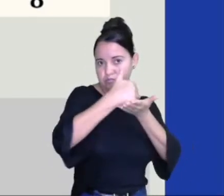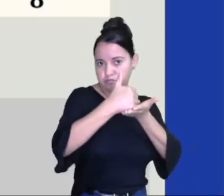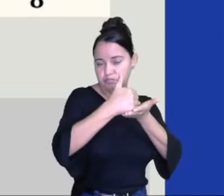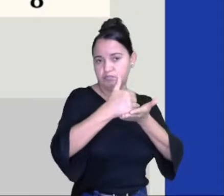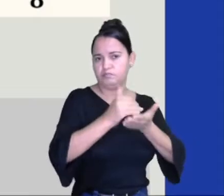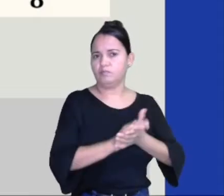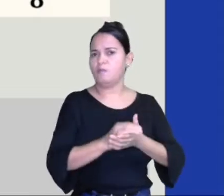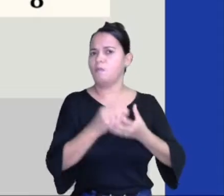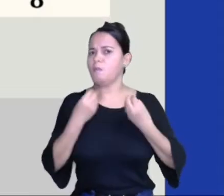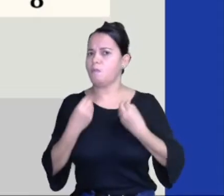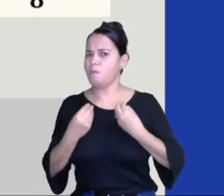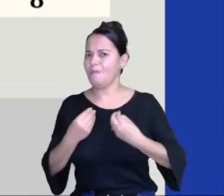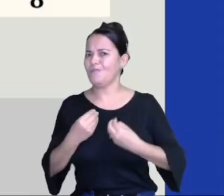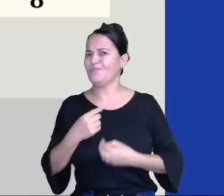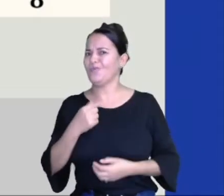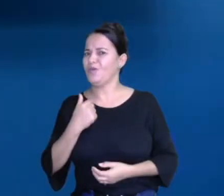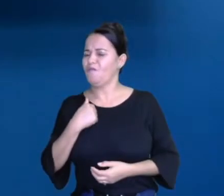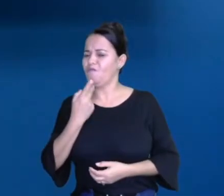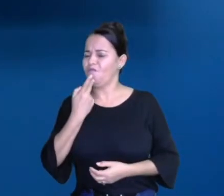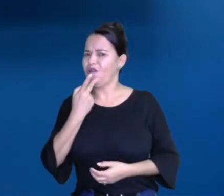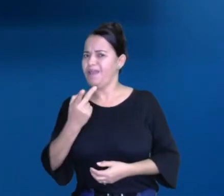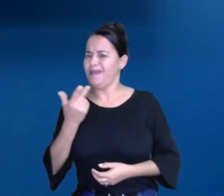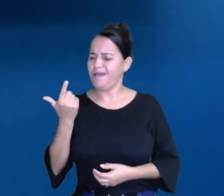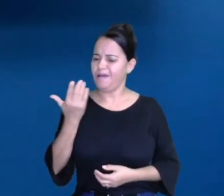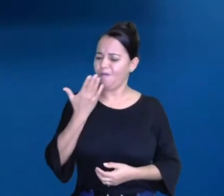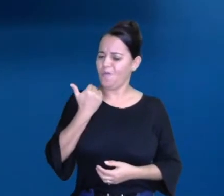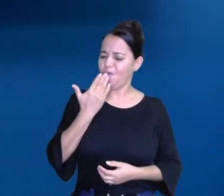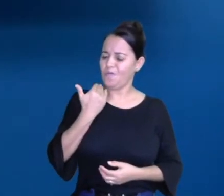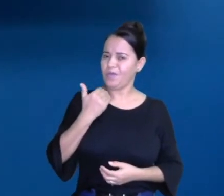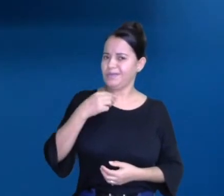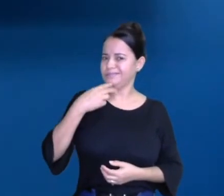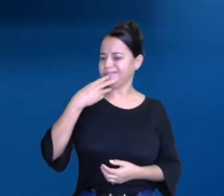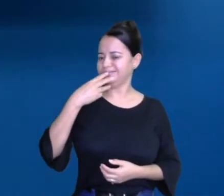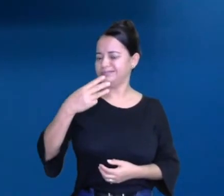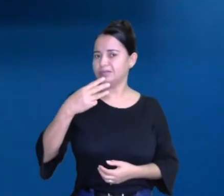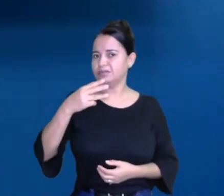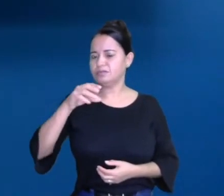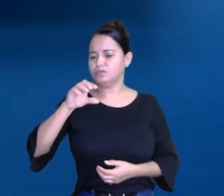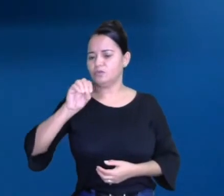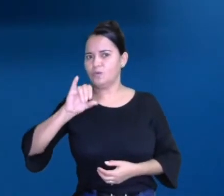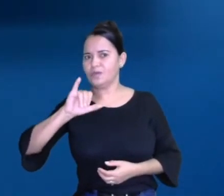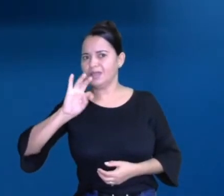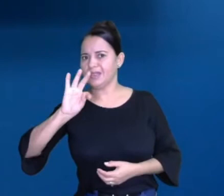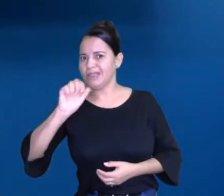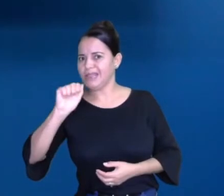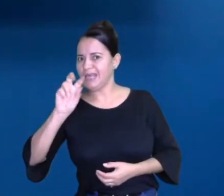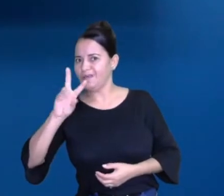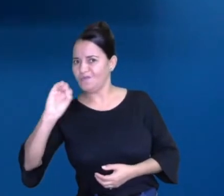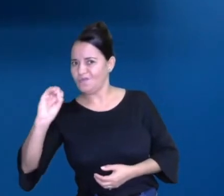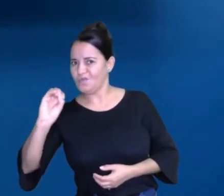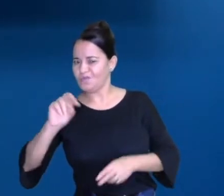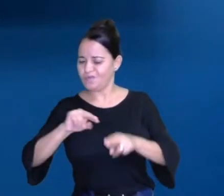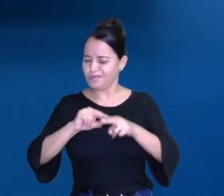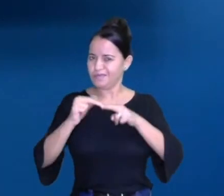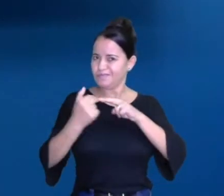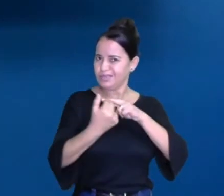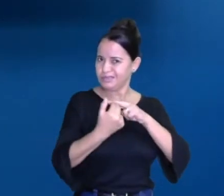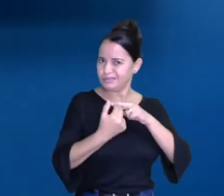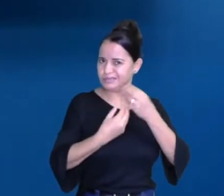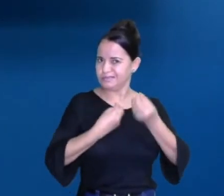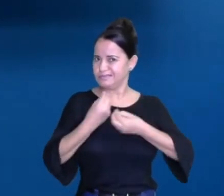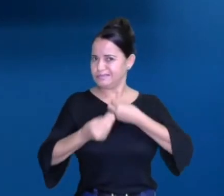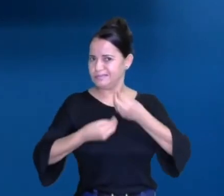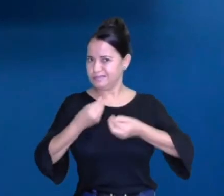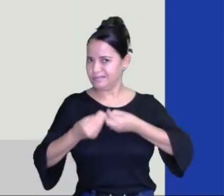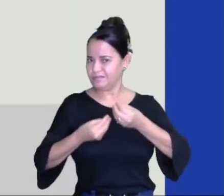pizza? Eita, e agora? 3/8 da pizza, 3 fatias? Vamos entender um pouco? Presta bem atenção